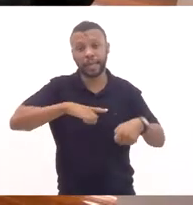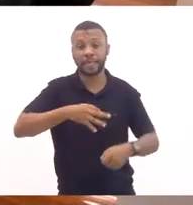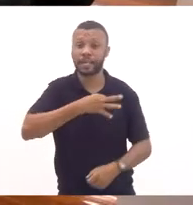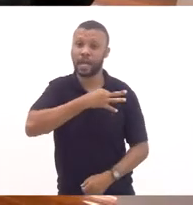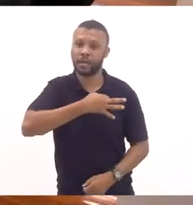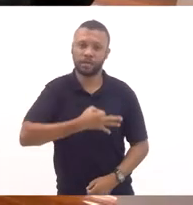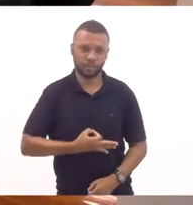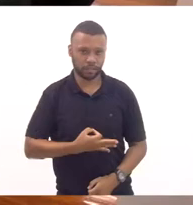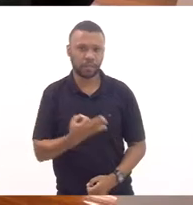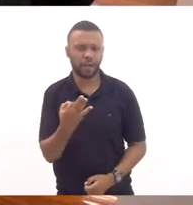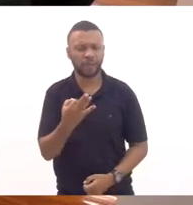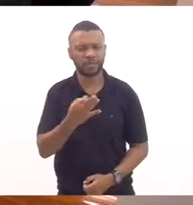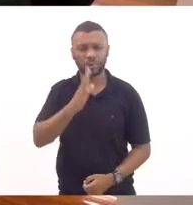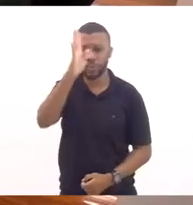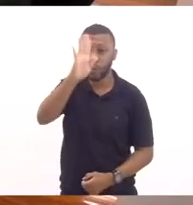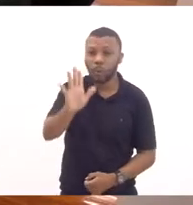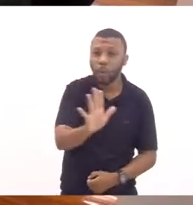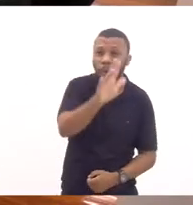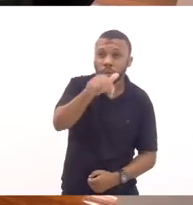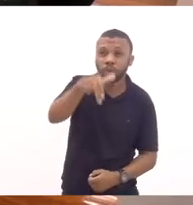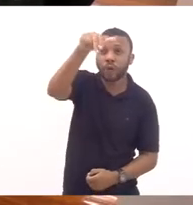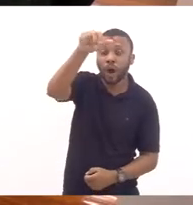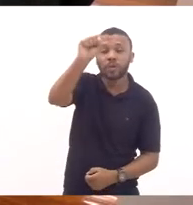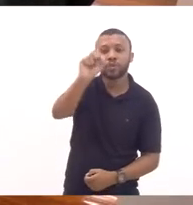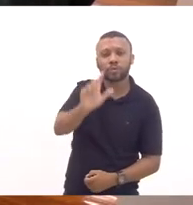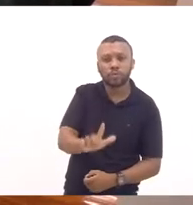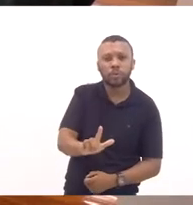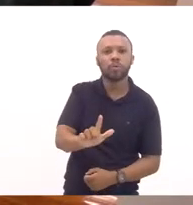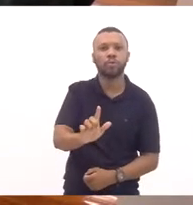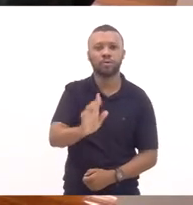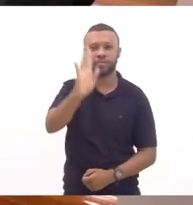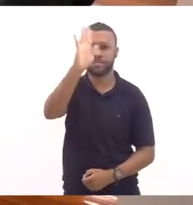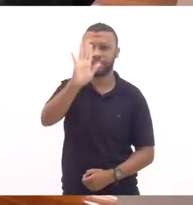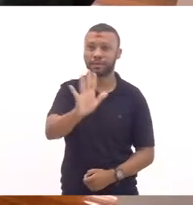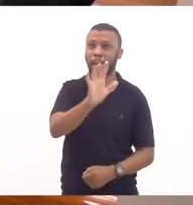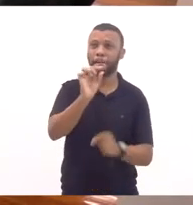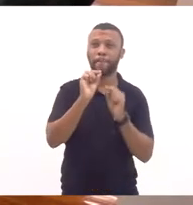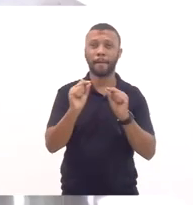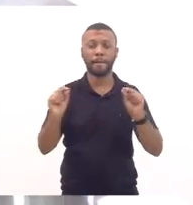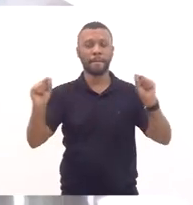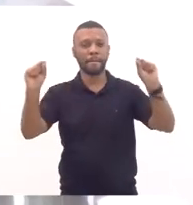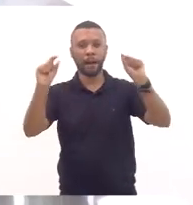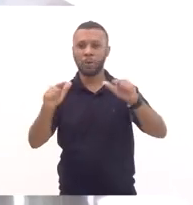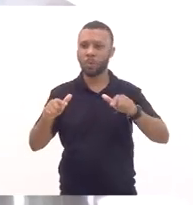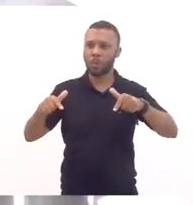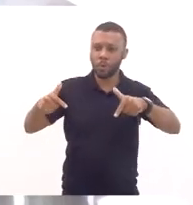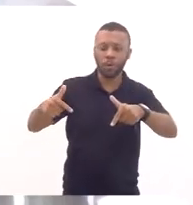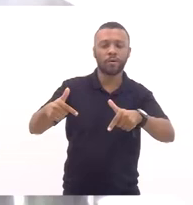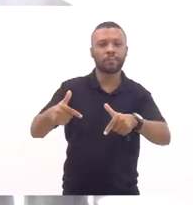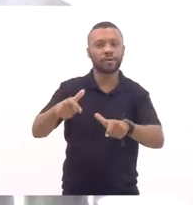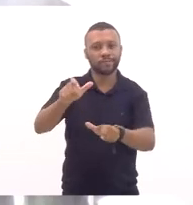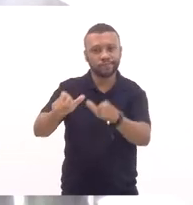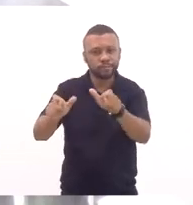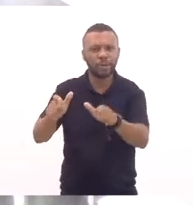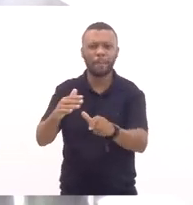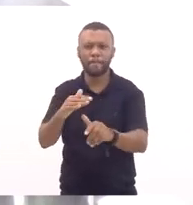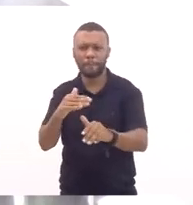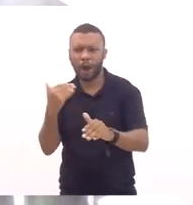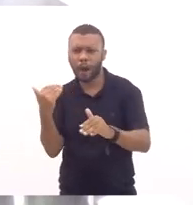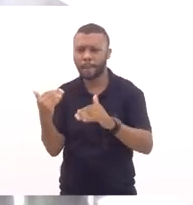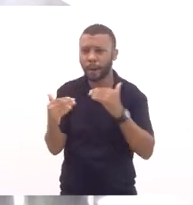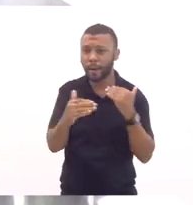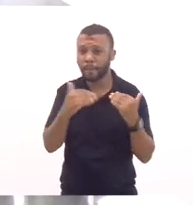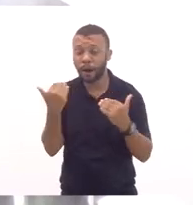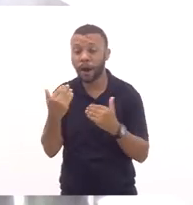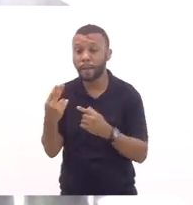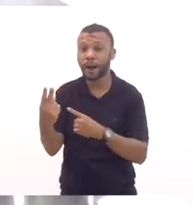de norte a sul do país, que fizeram a sua parte, perderam vida para cuidar da gente. Nós